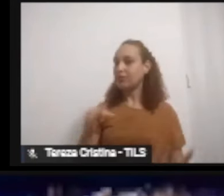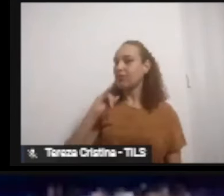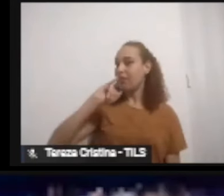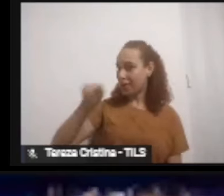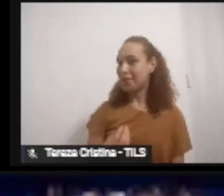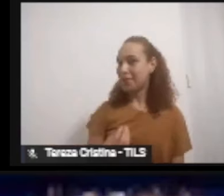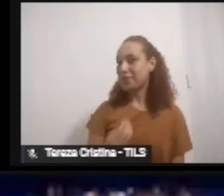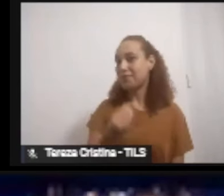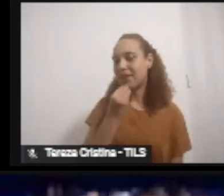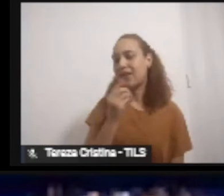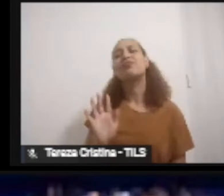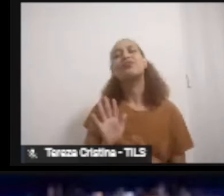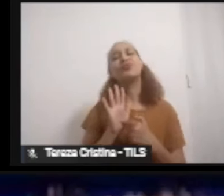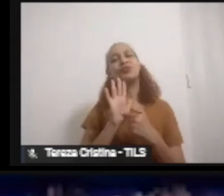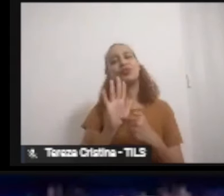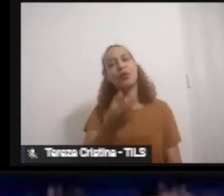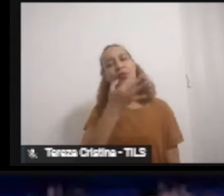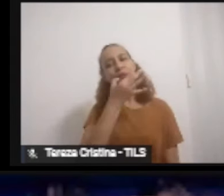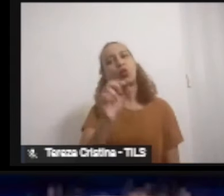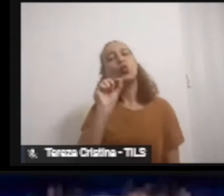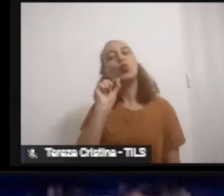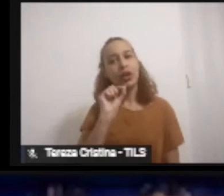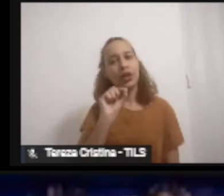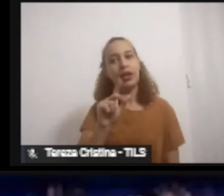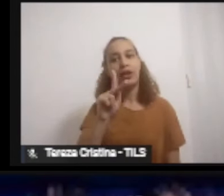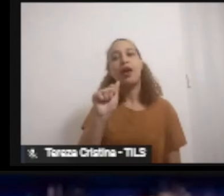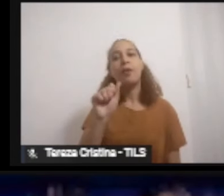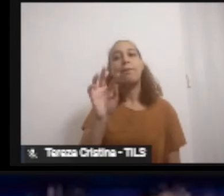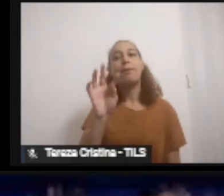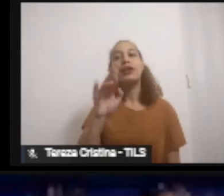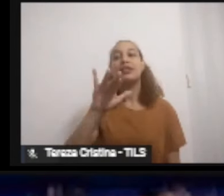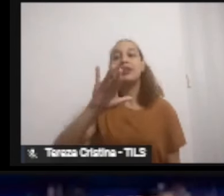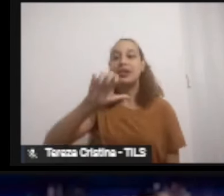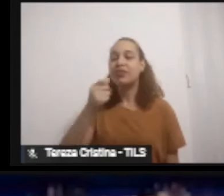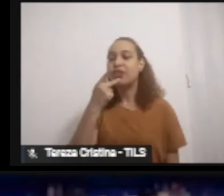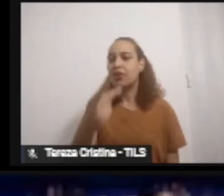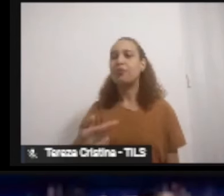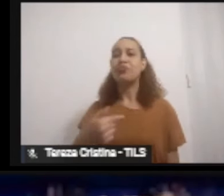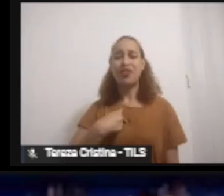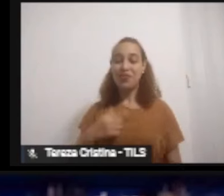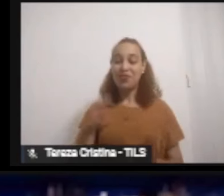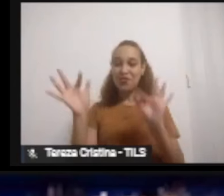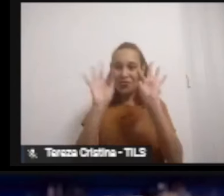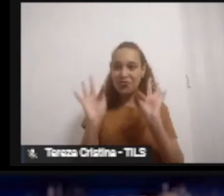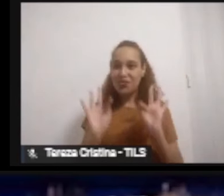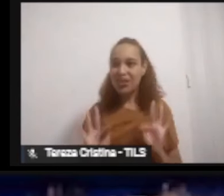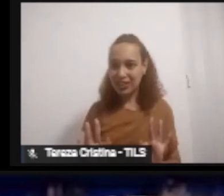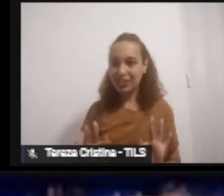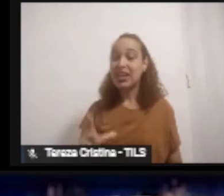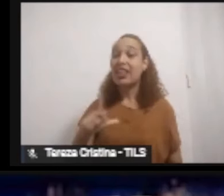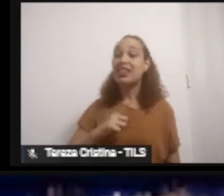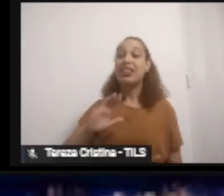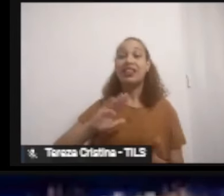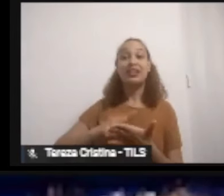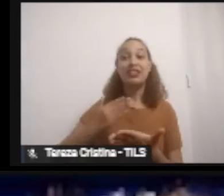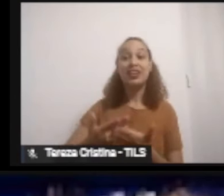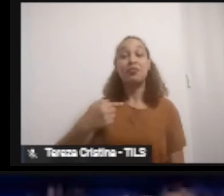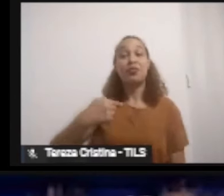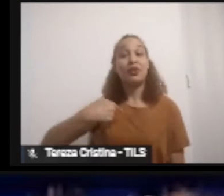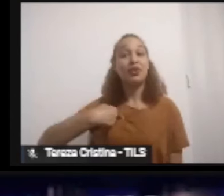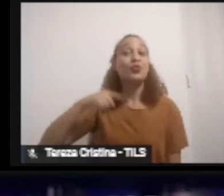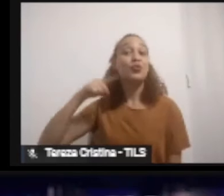um comentário muito legal que a Patrícia Vangassi falou. Fico feliz por ter intérprete, pois sou deficiente